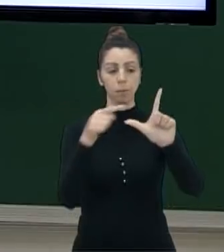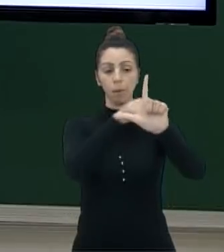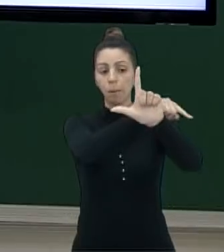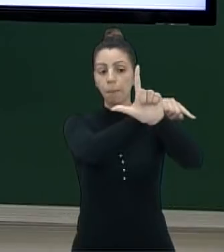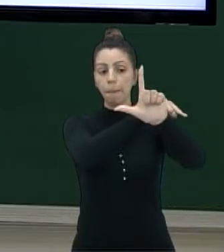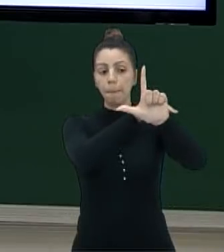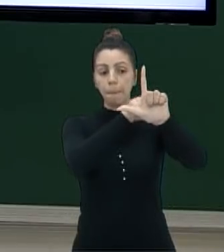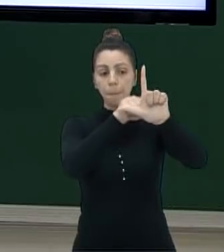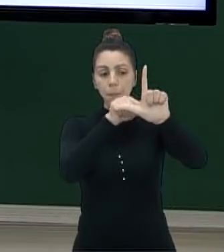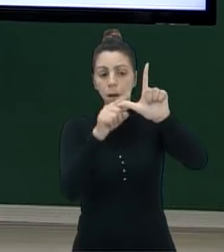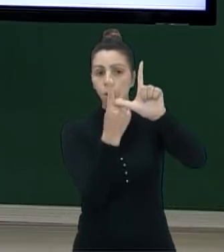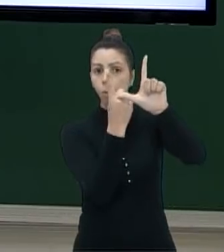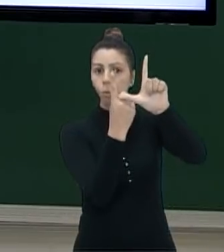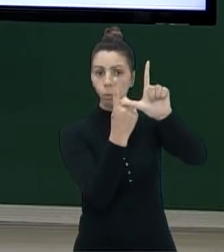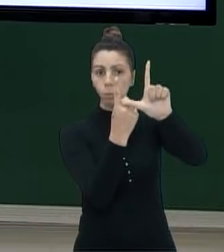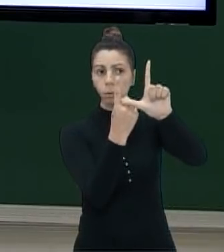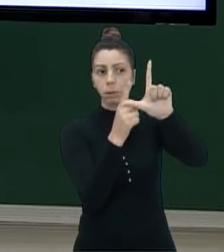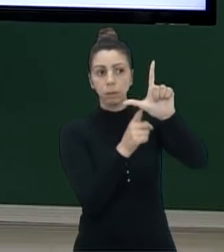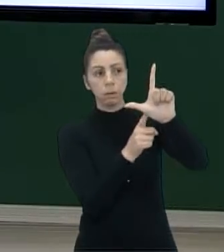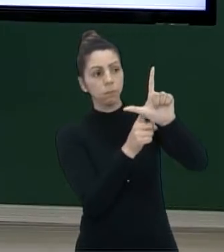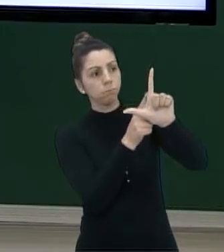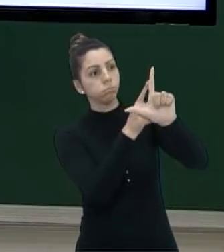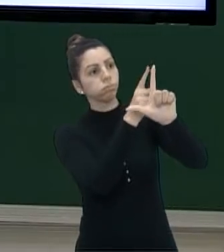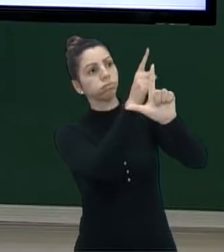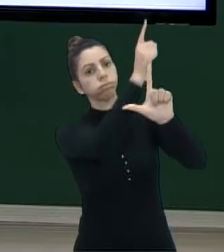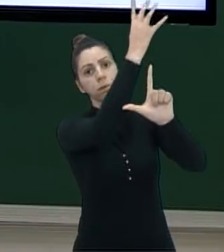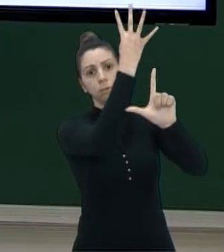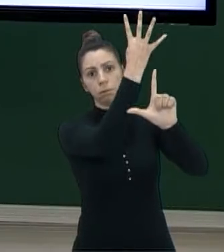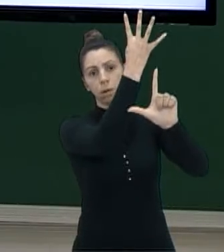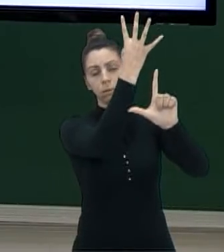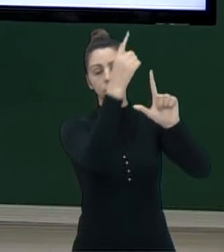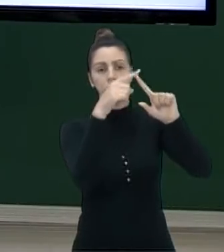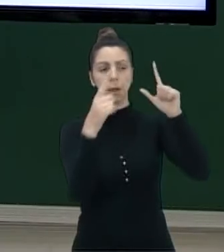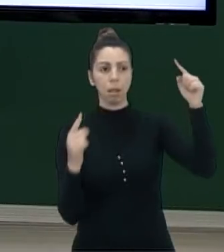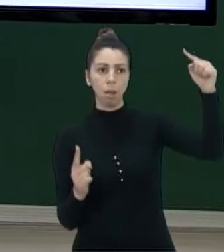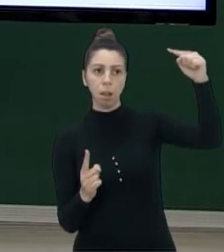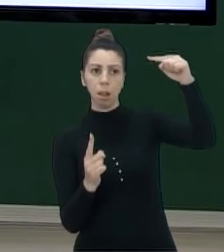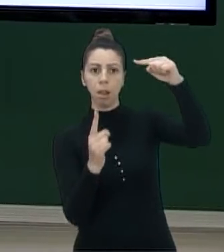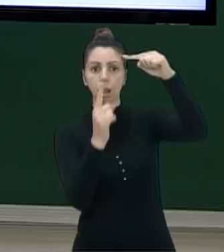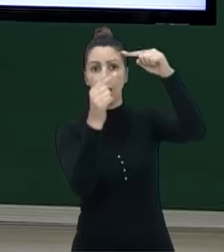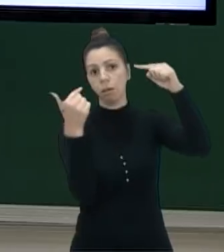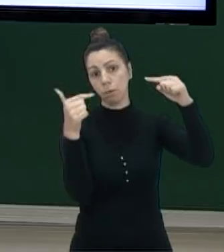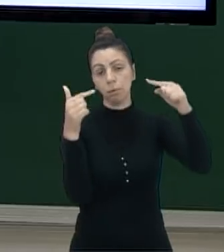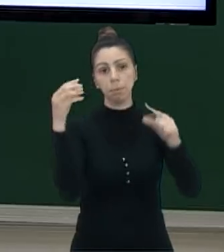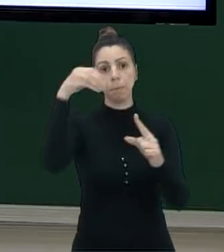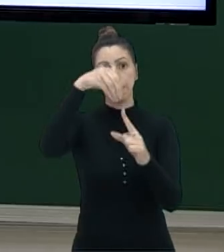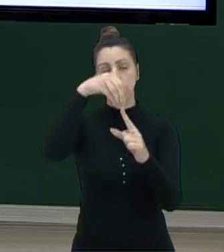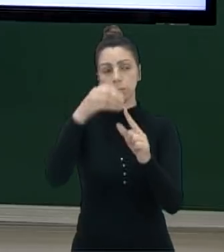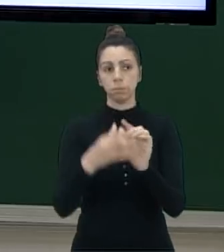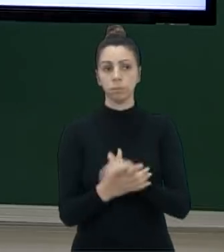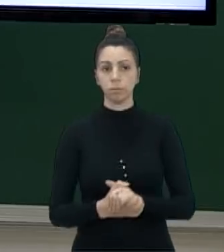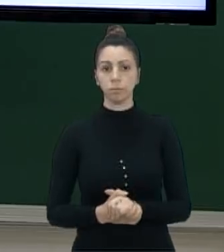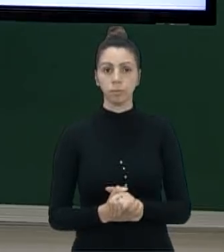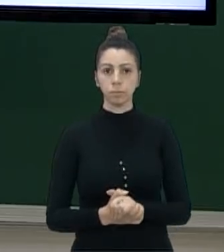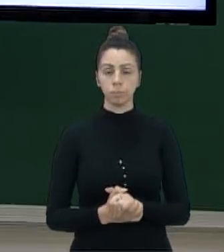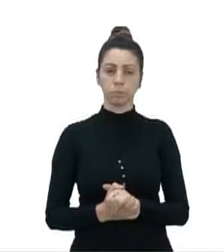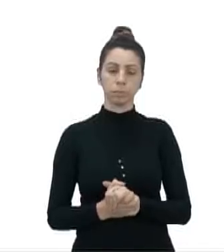1 e vamos aqui no 4. Também não tem nenhum ponto aqui, ó. Então vamos conferir se é essa mesmo.